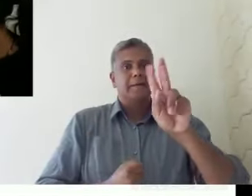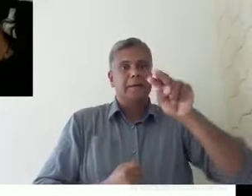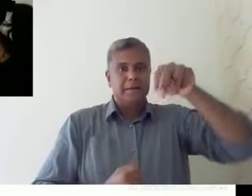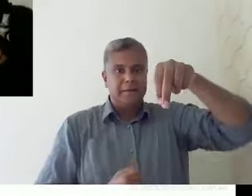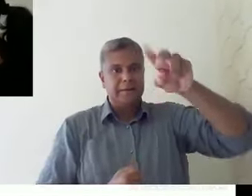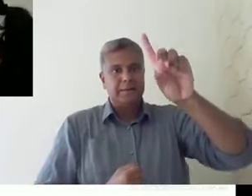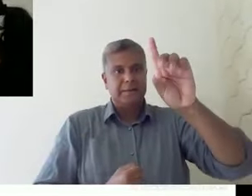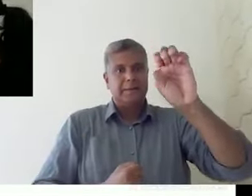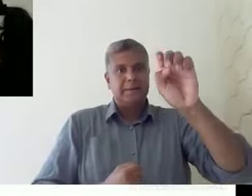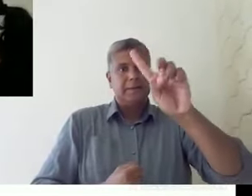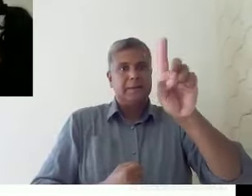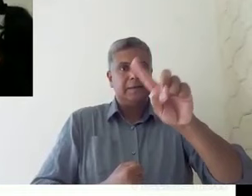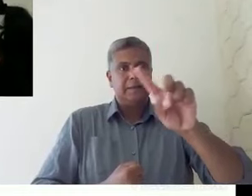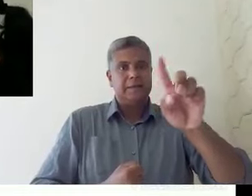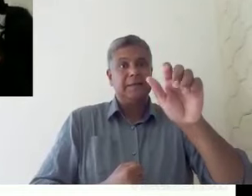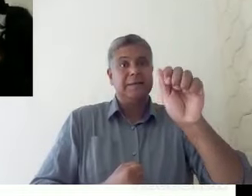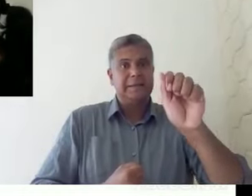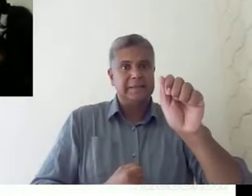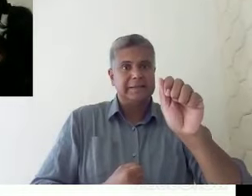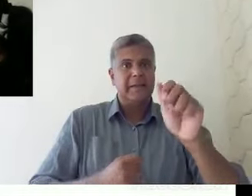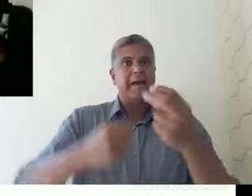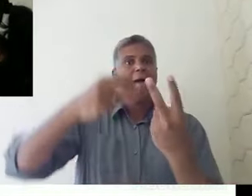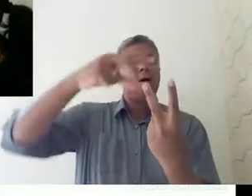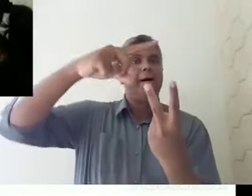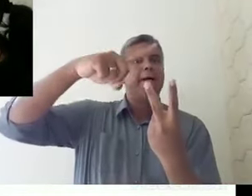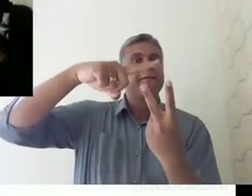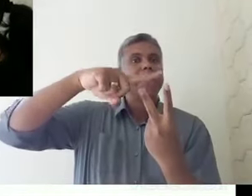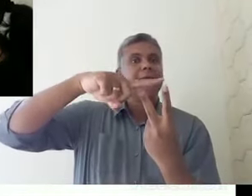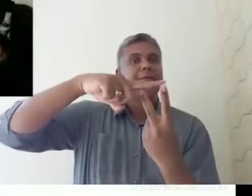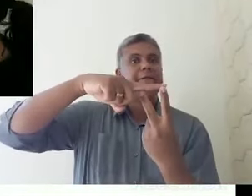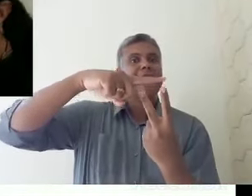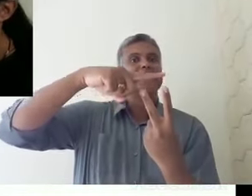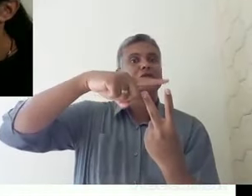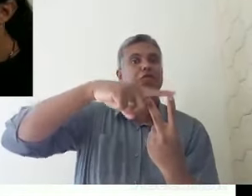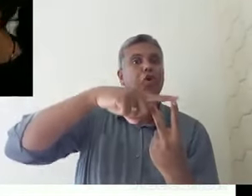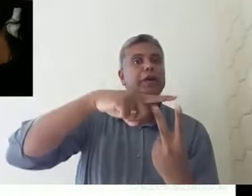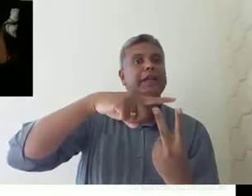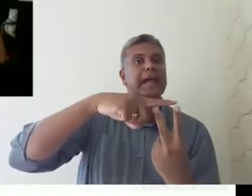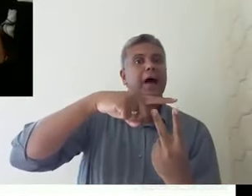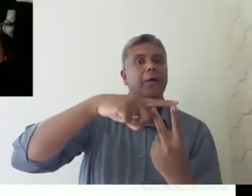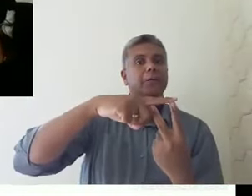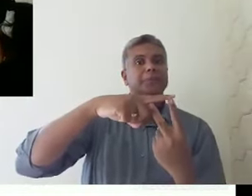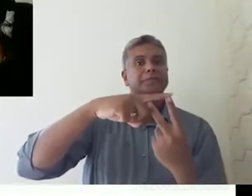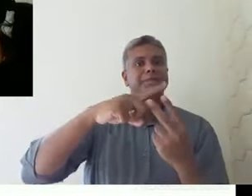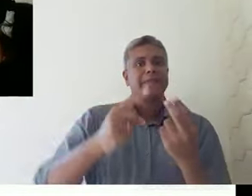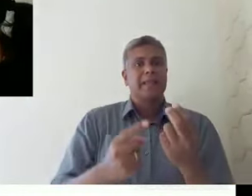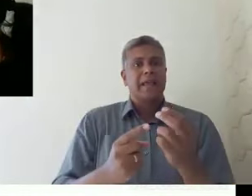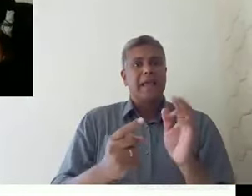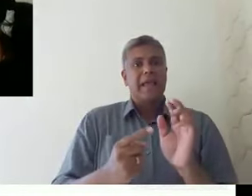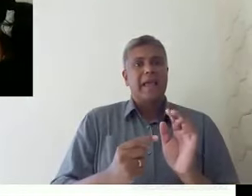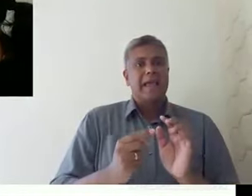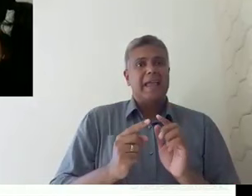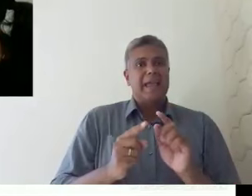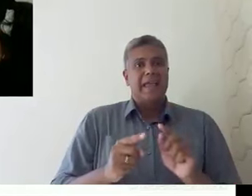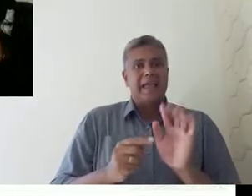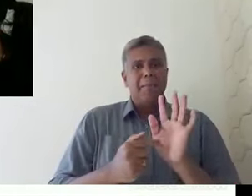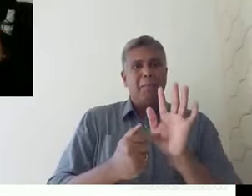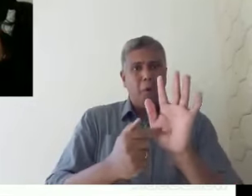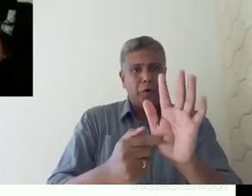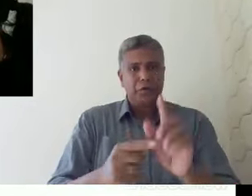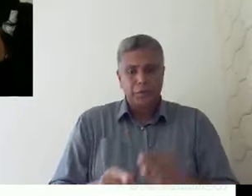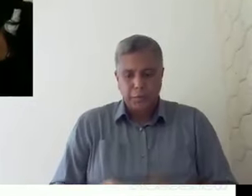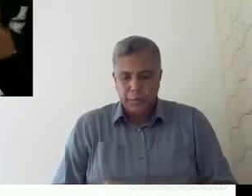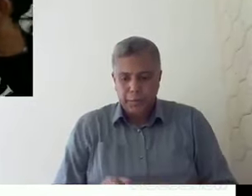ela é uma grandeza vetorial, né? Aparece com uma